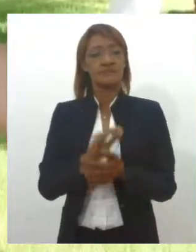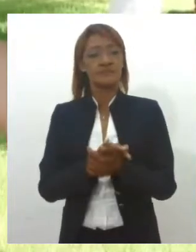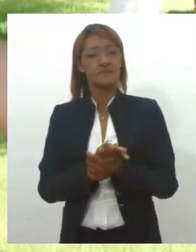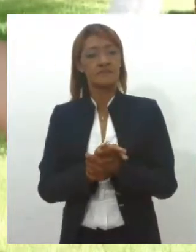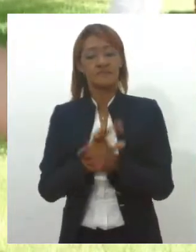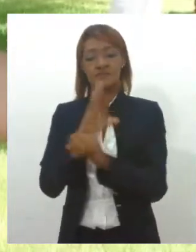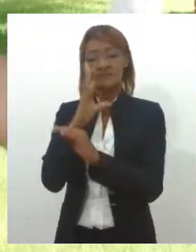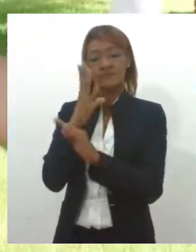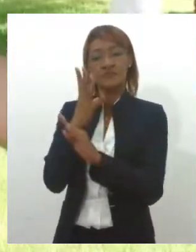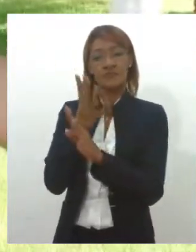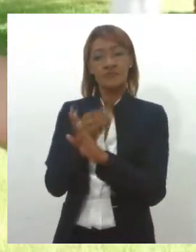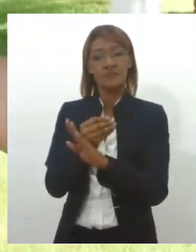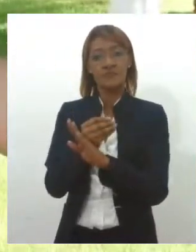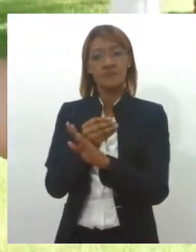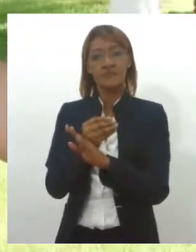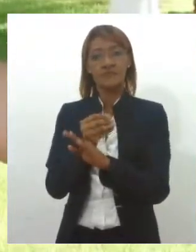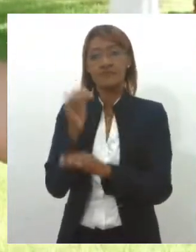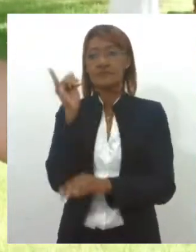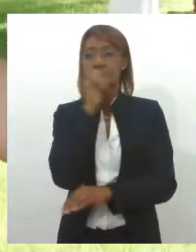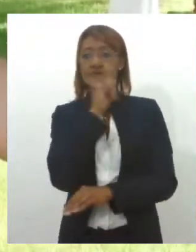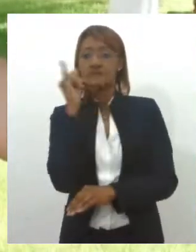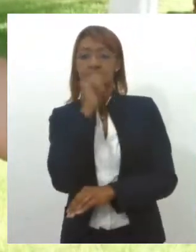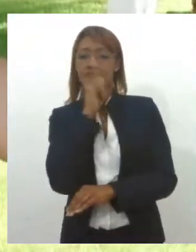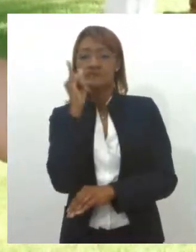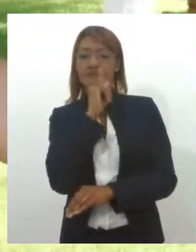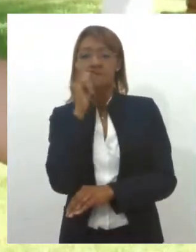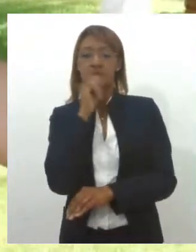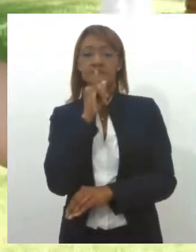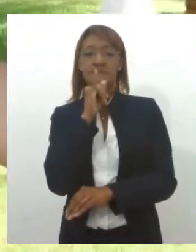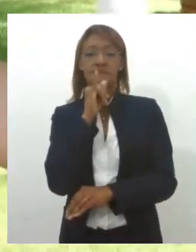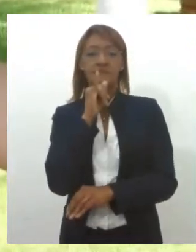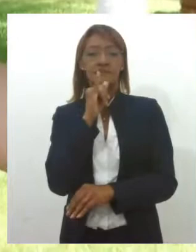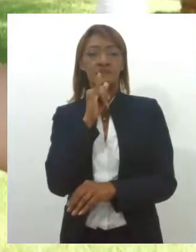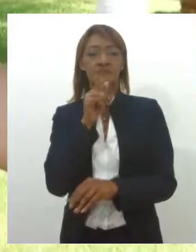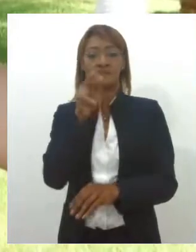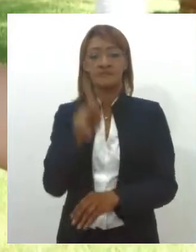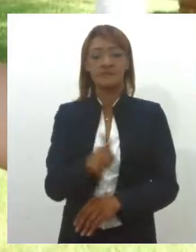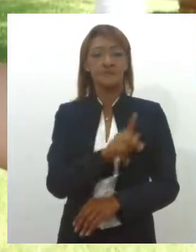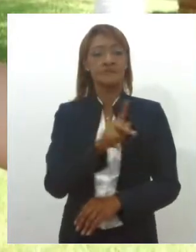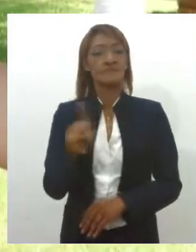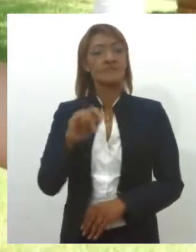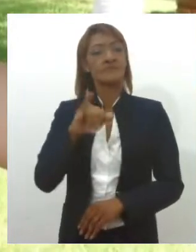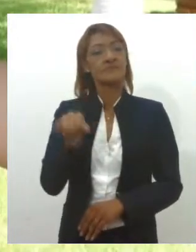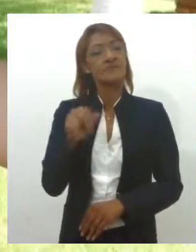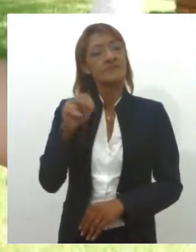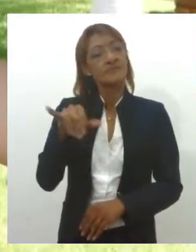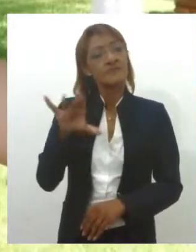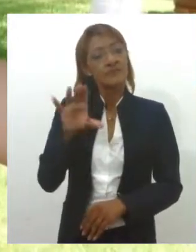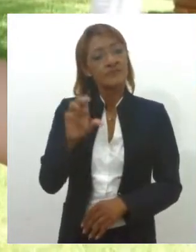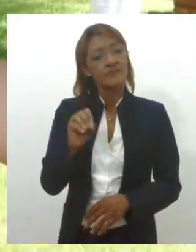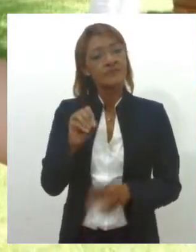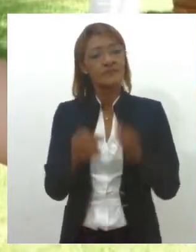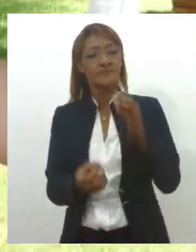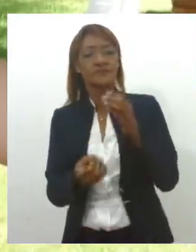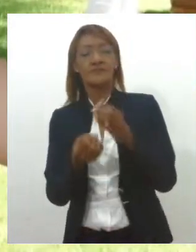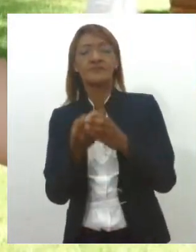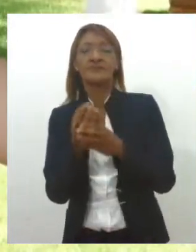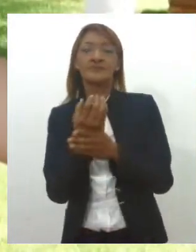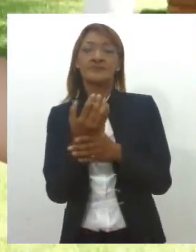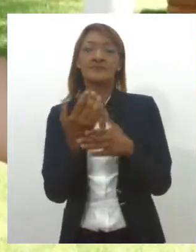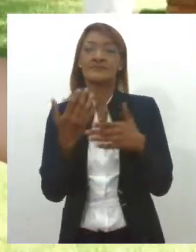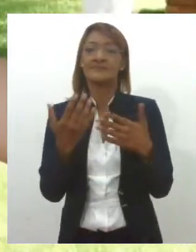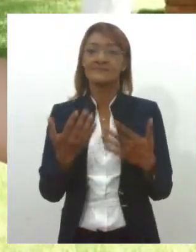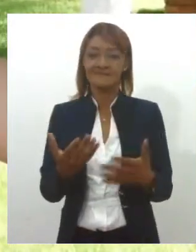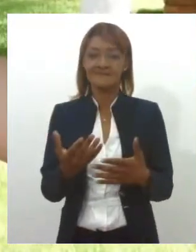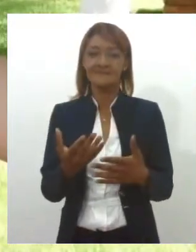berço a Itália porque foi lá que o nosso fundador Padre Junior bodaneze Ele criou os servos